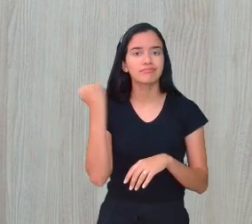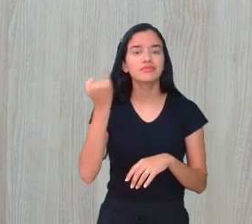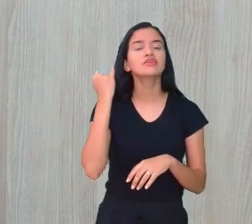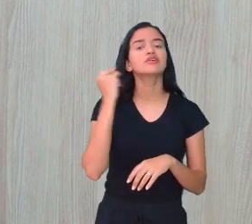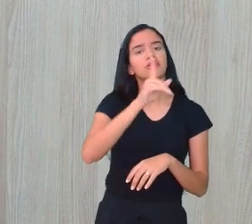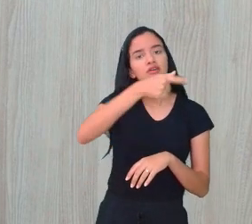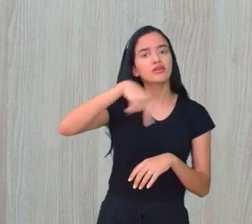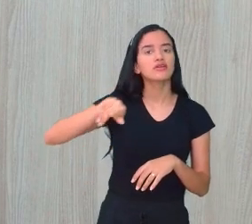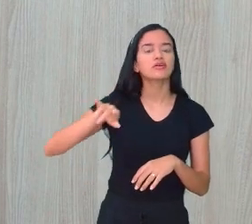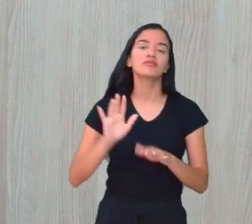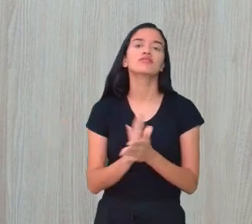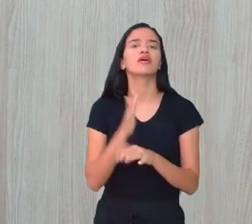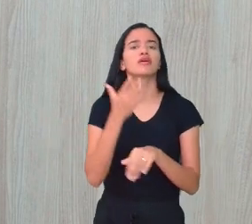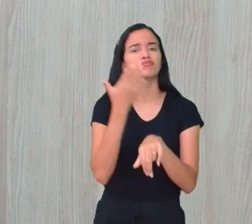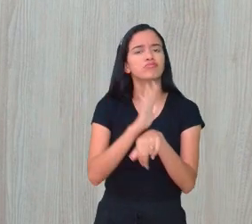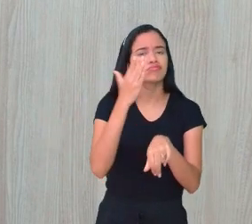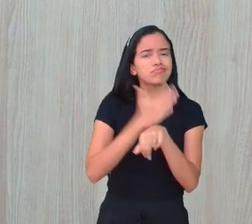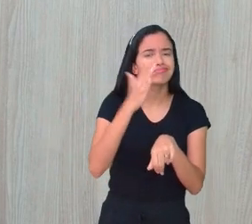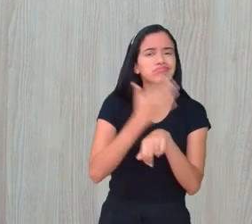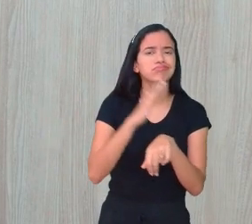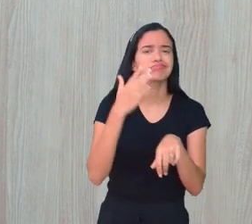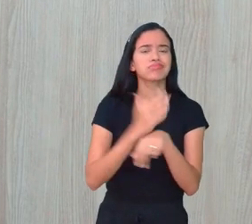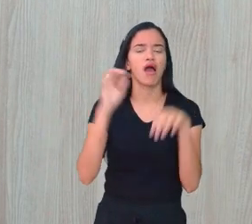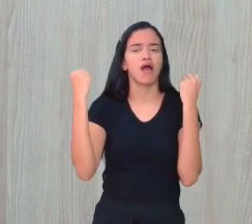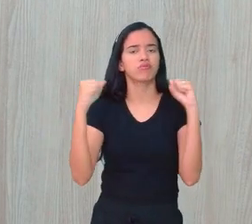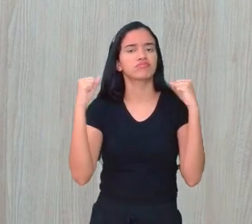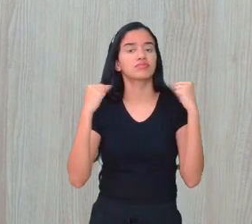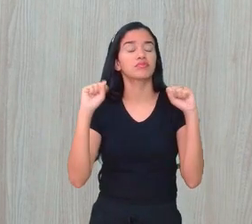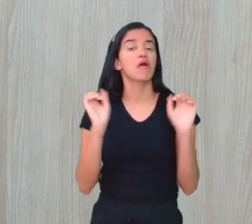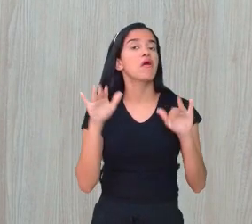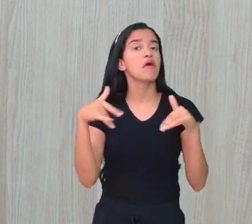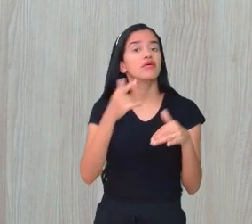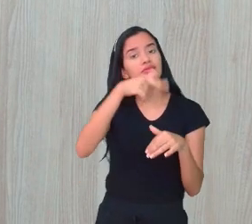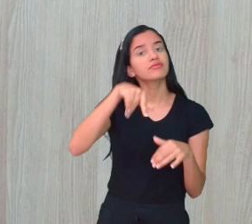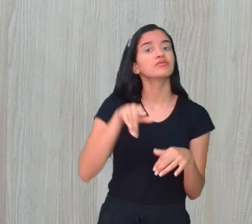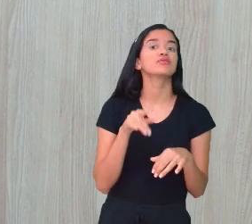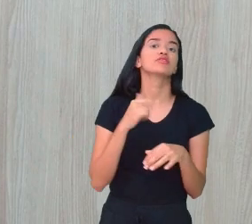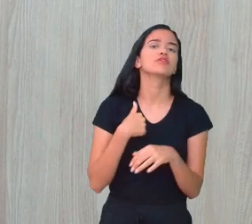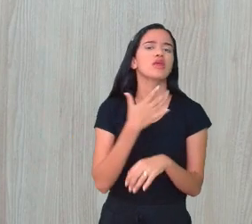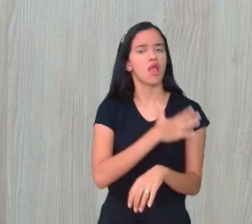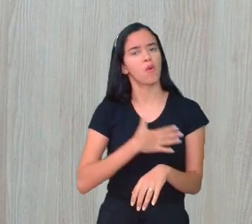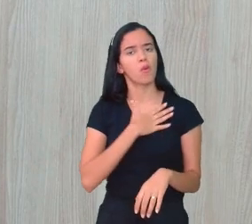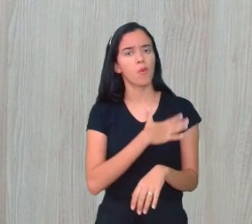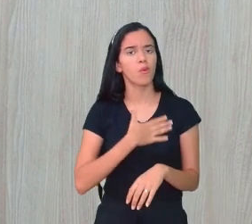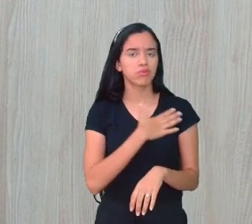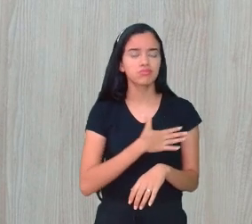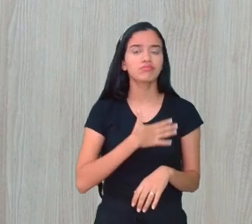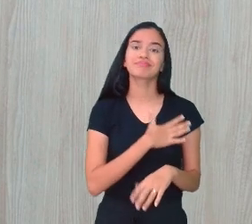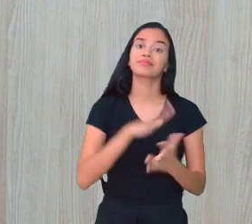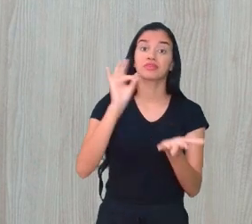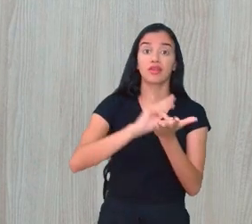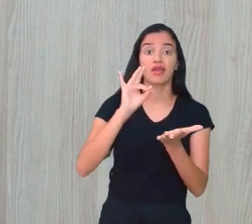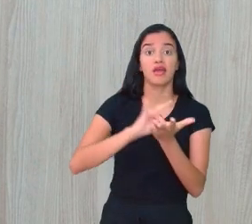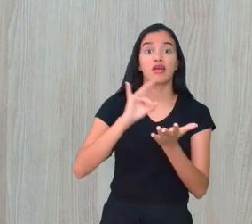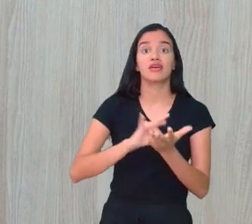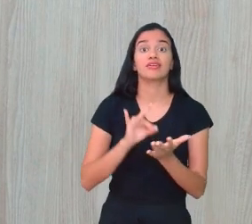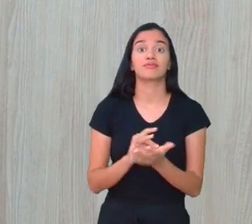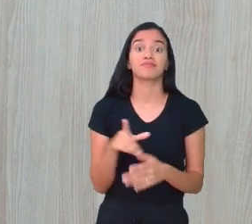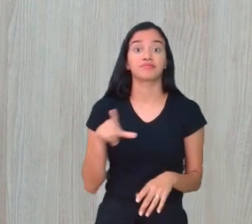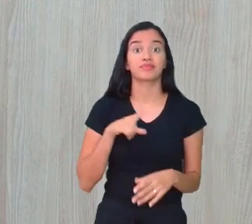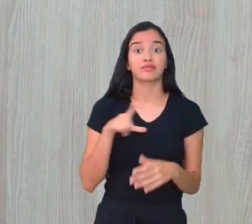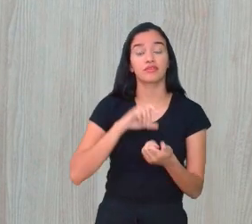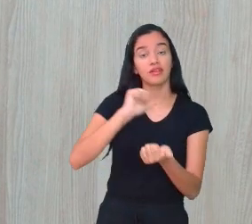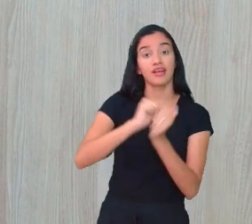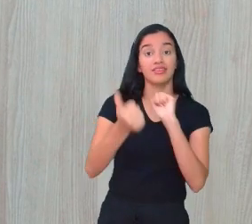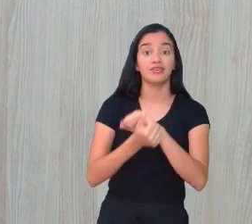que você já vá realizando atividades, vá vendo qual atividade que você se identifica, para realmente acontecer a questão daquela